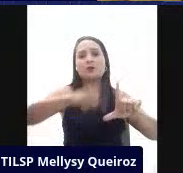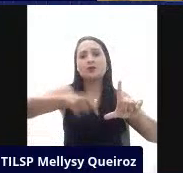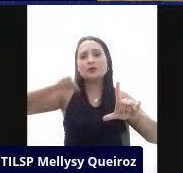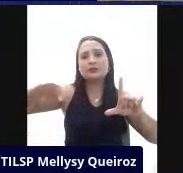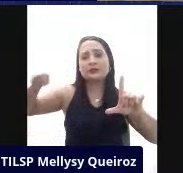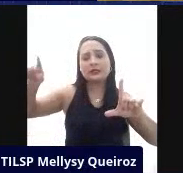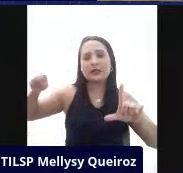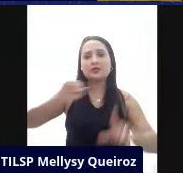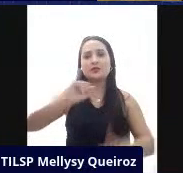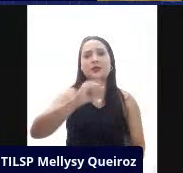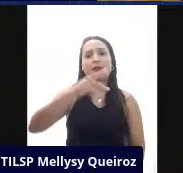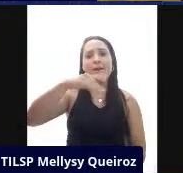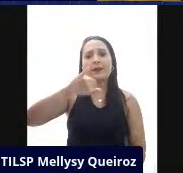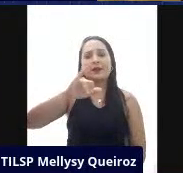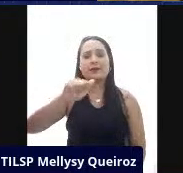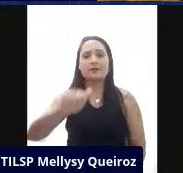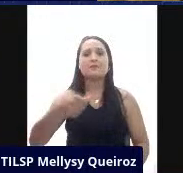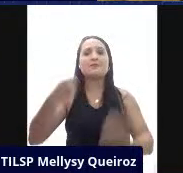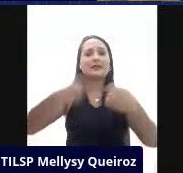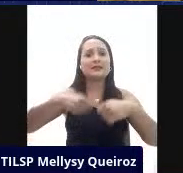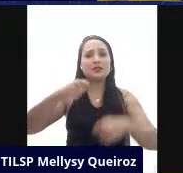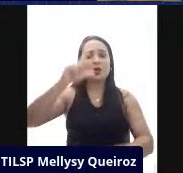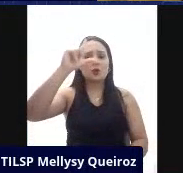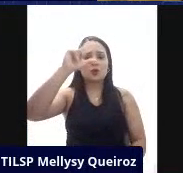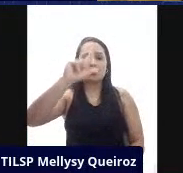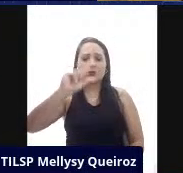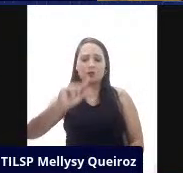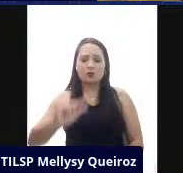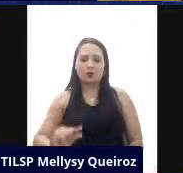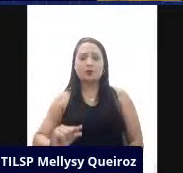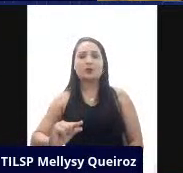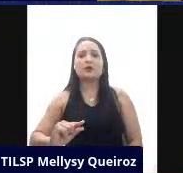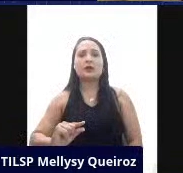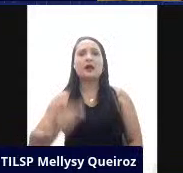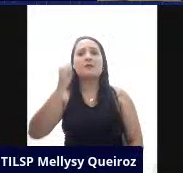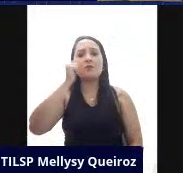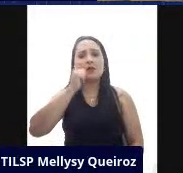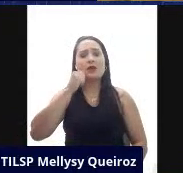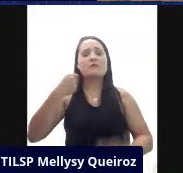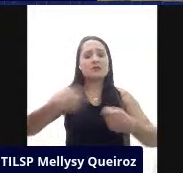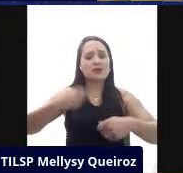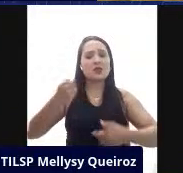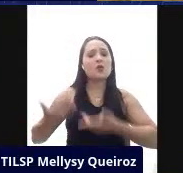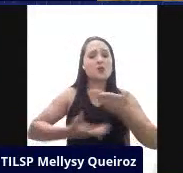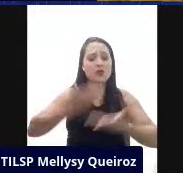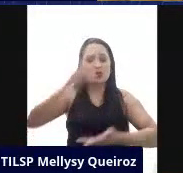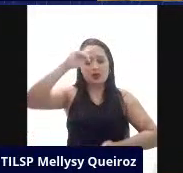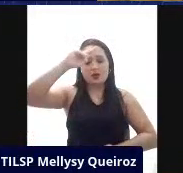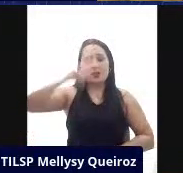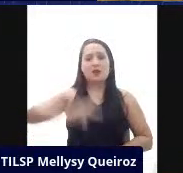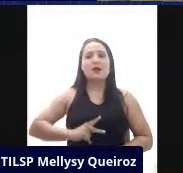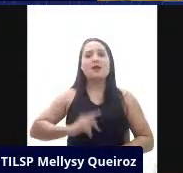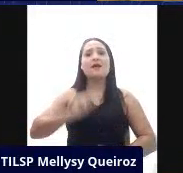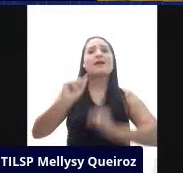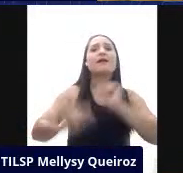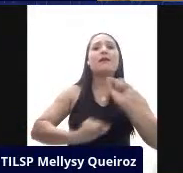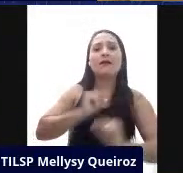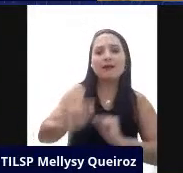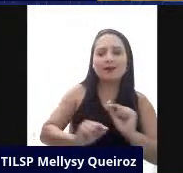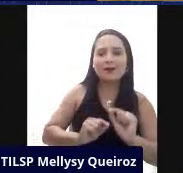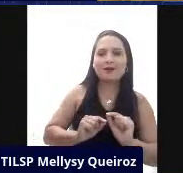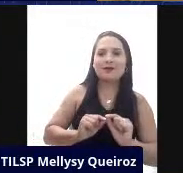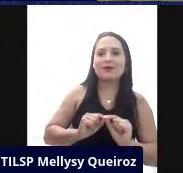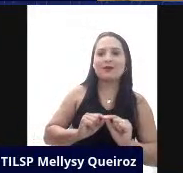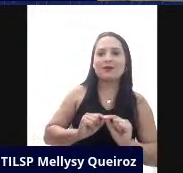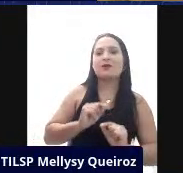diminuir, e esse tempo as mulheres precisam dedicar para si, que a gente sempre pergunta, quem cuida de quem cuida, né? E precisamos